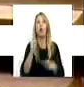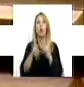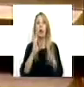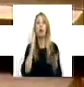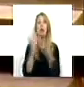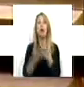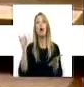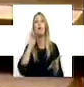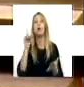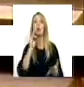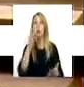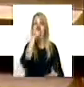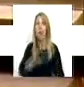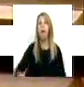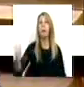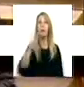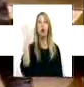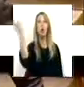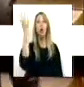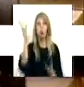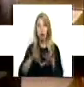ambiental, cultural e social da sua